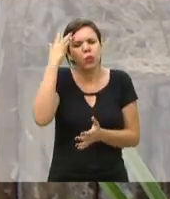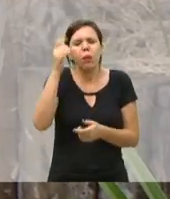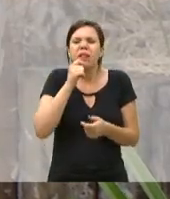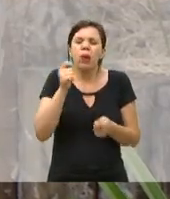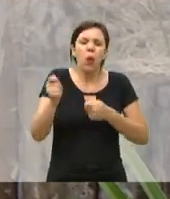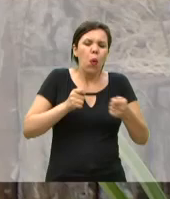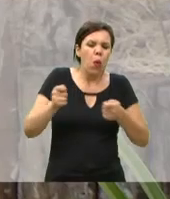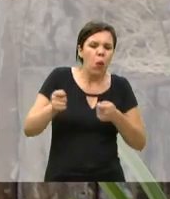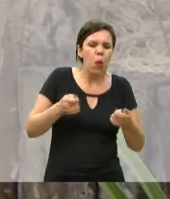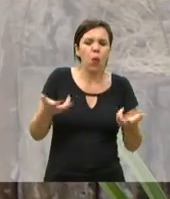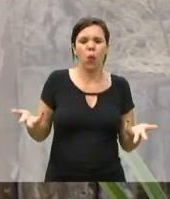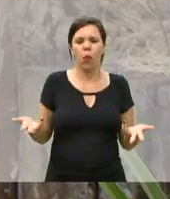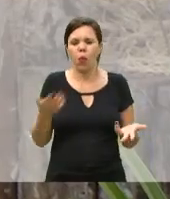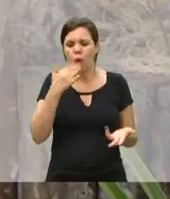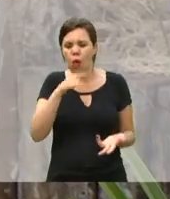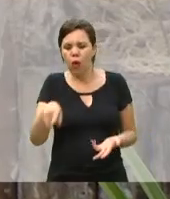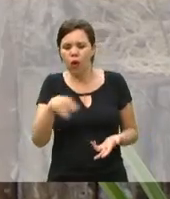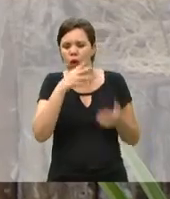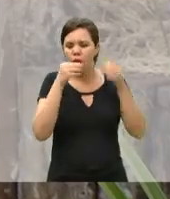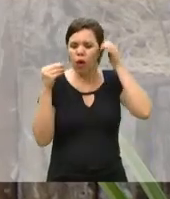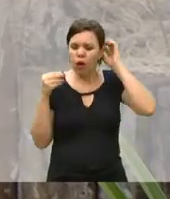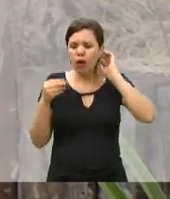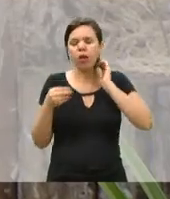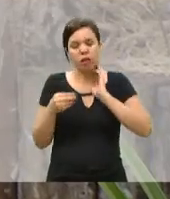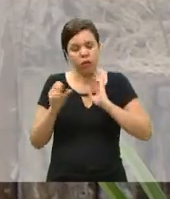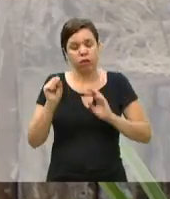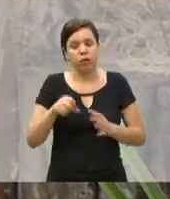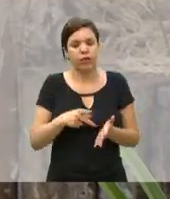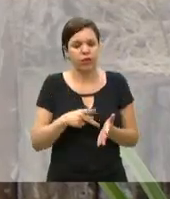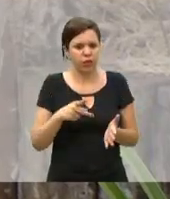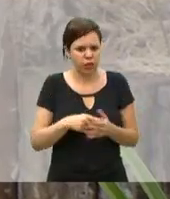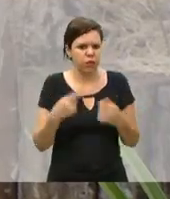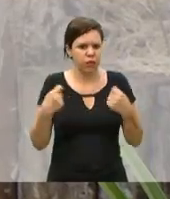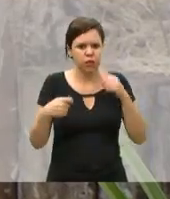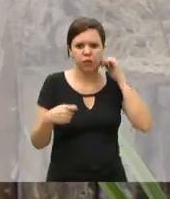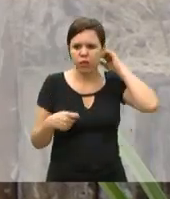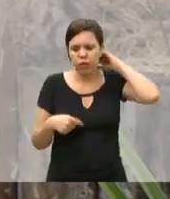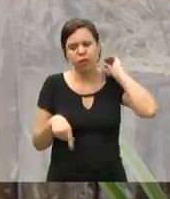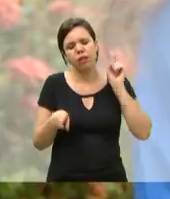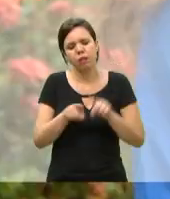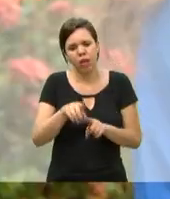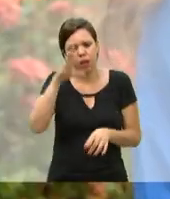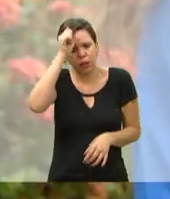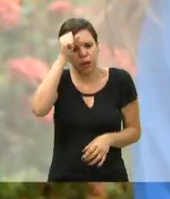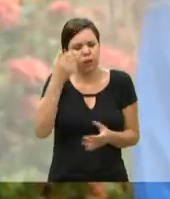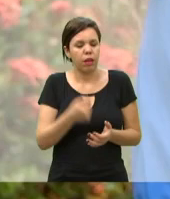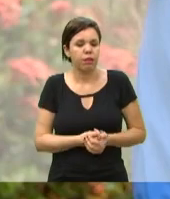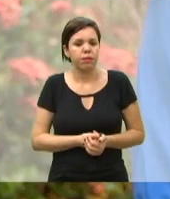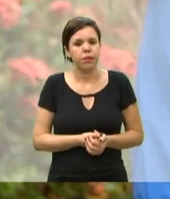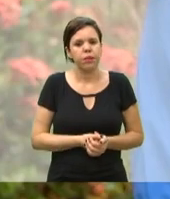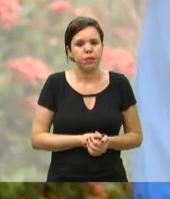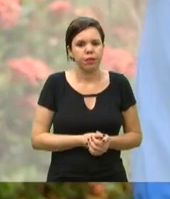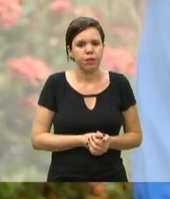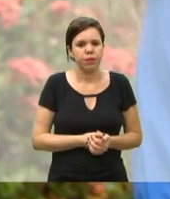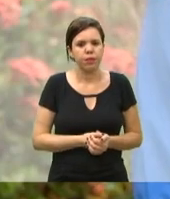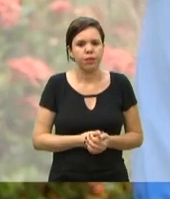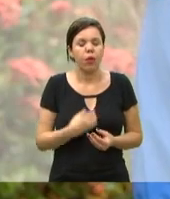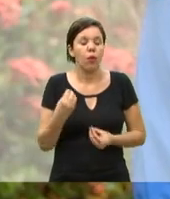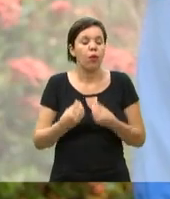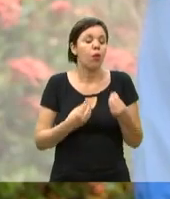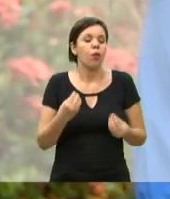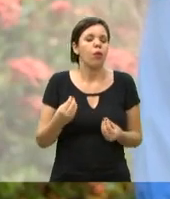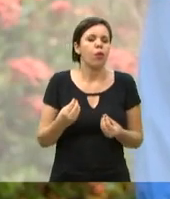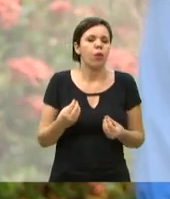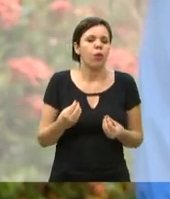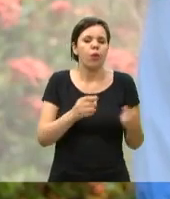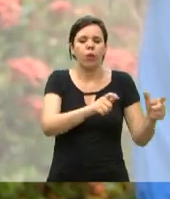lidar ainda com aquela criança, com aquele adolescente. Então ela também precisa aprender, né? Sim, até como ou